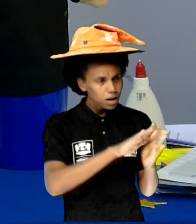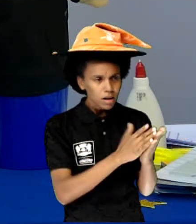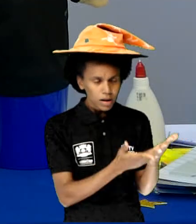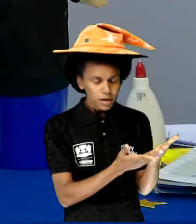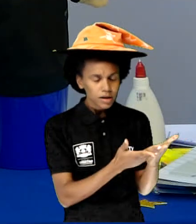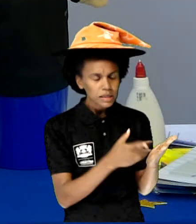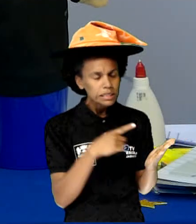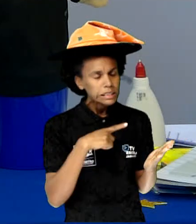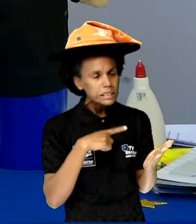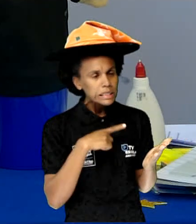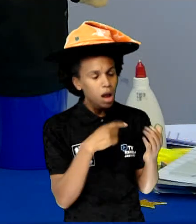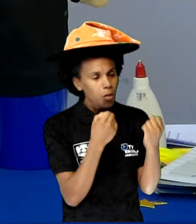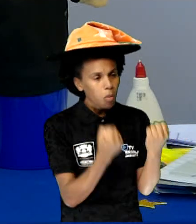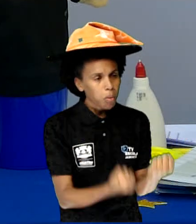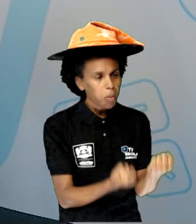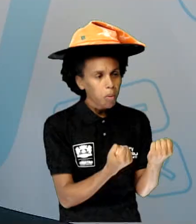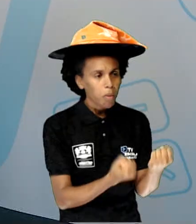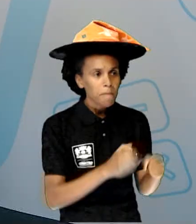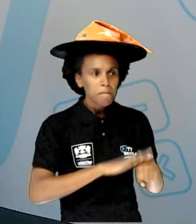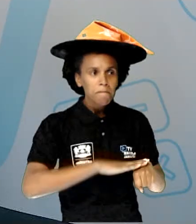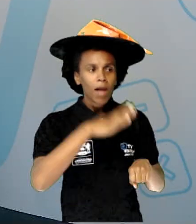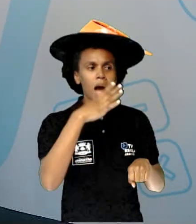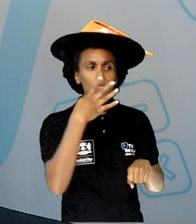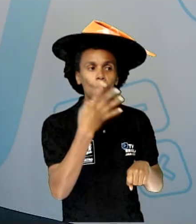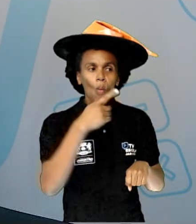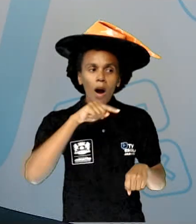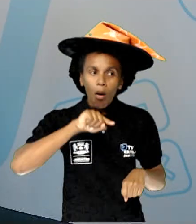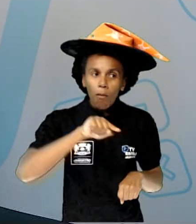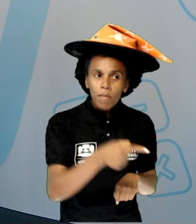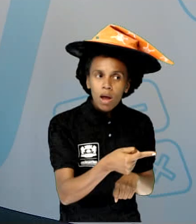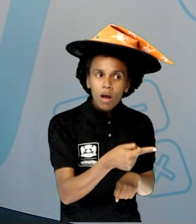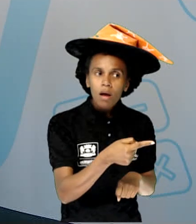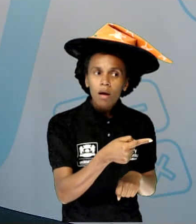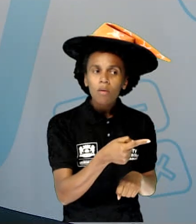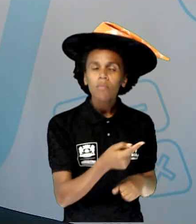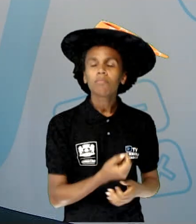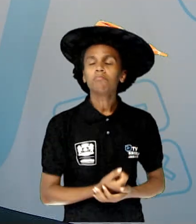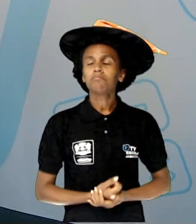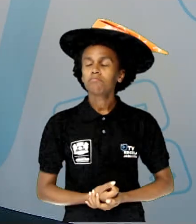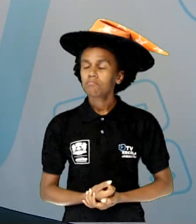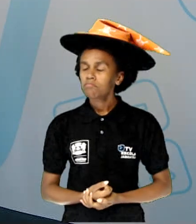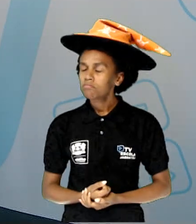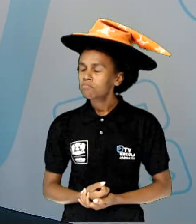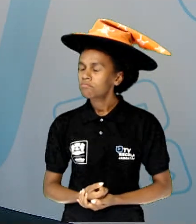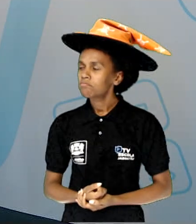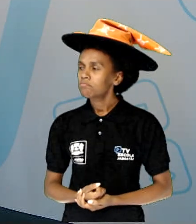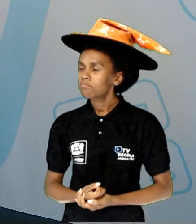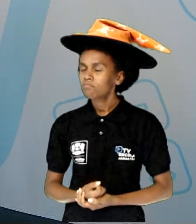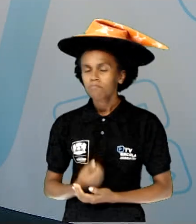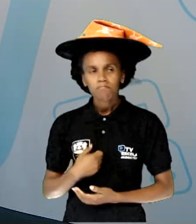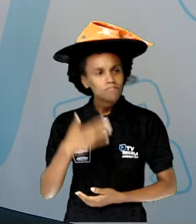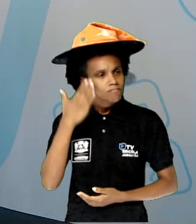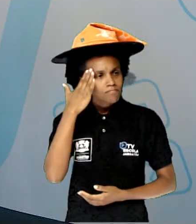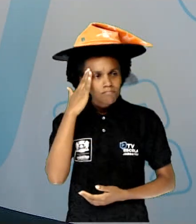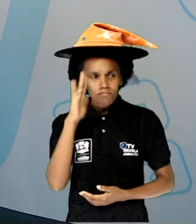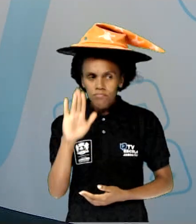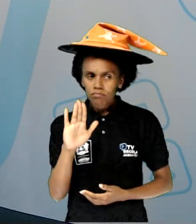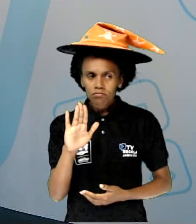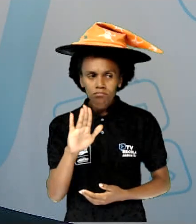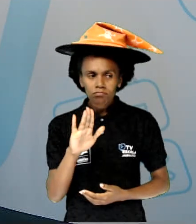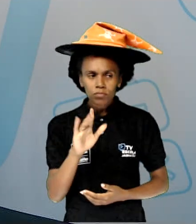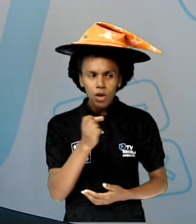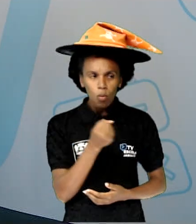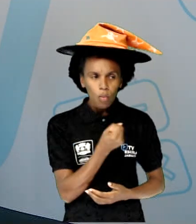ele esteja mãe de 4.500 meu dura lição foi encontrado em